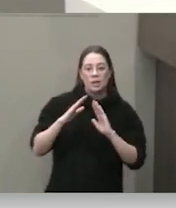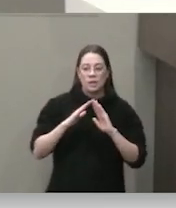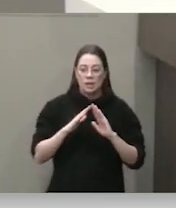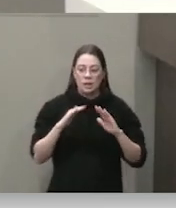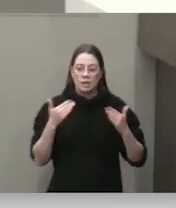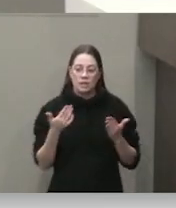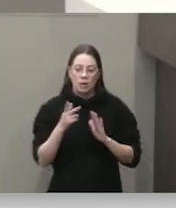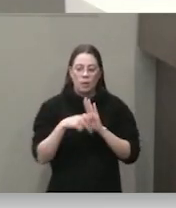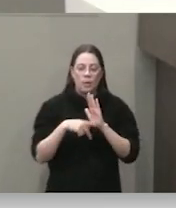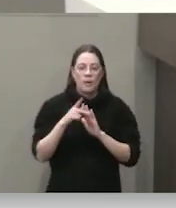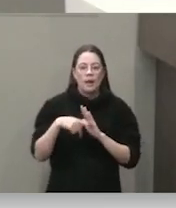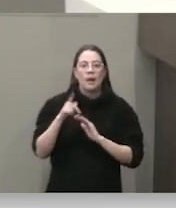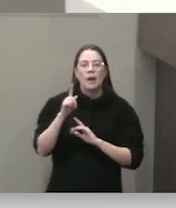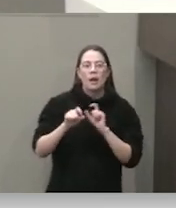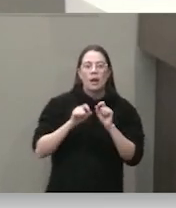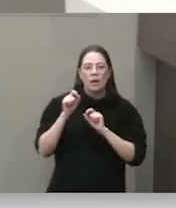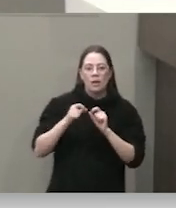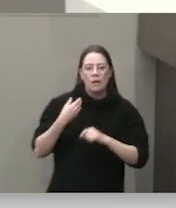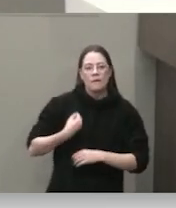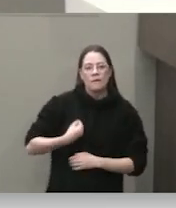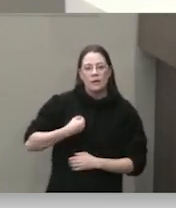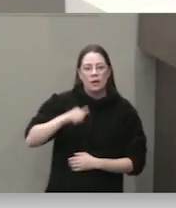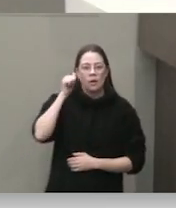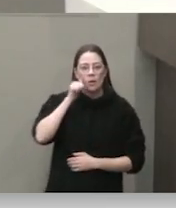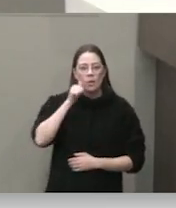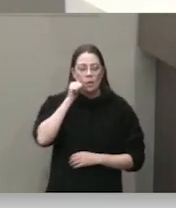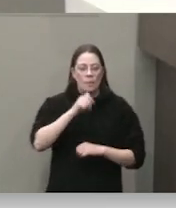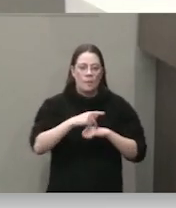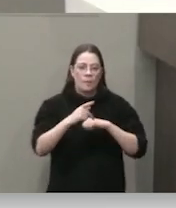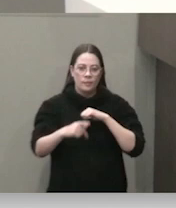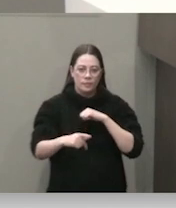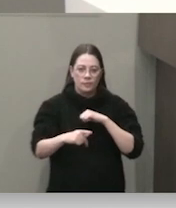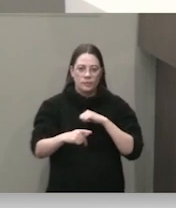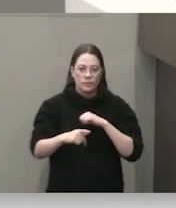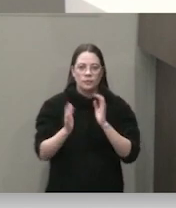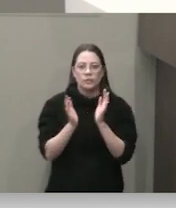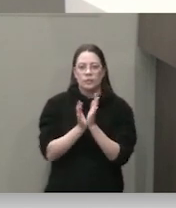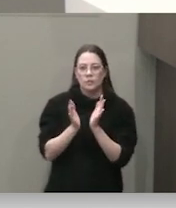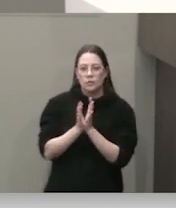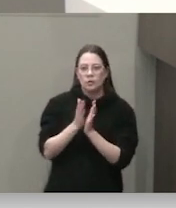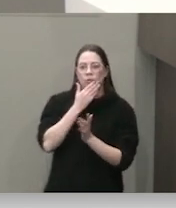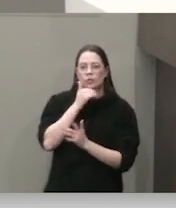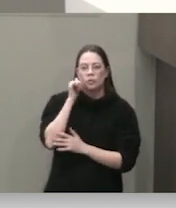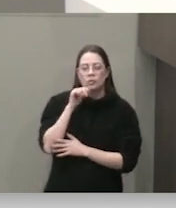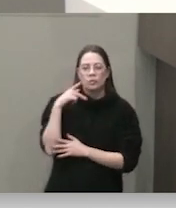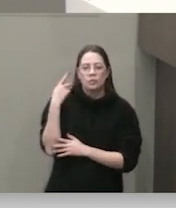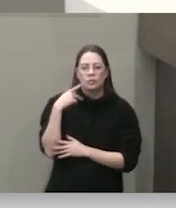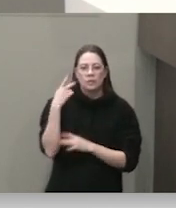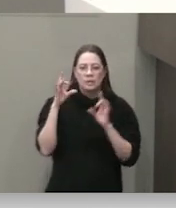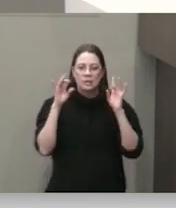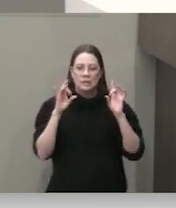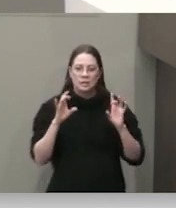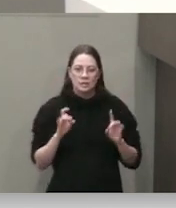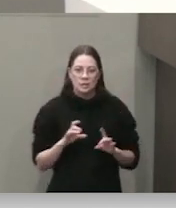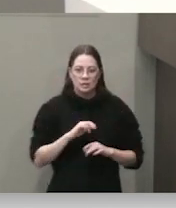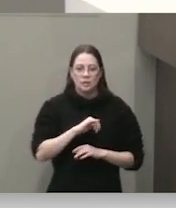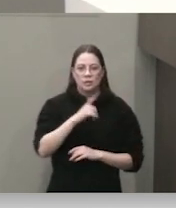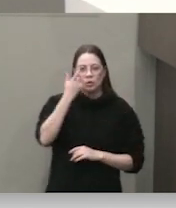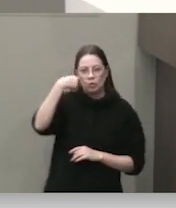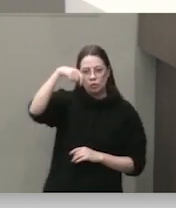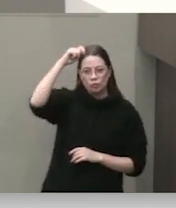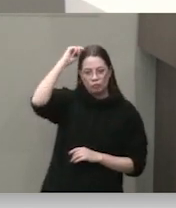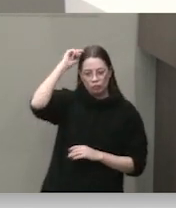esse projeto é, portanto, sobre a vida das mulheres passofundenses. Colegas vereadores, em especial aqui, vereador João